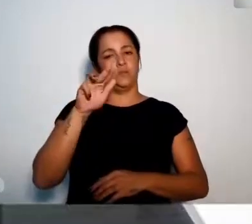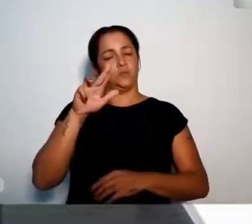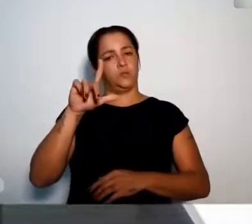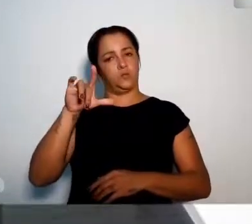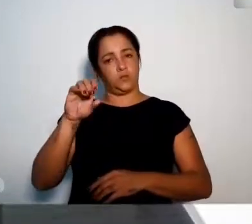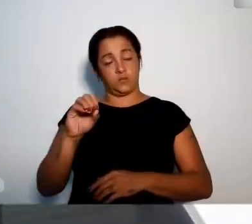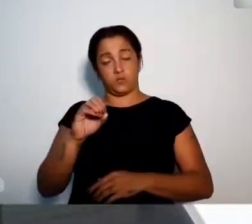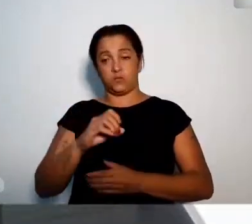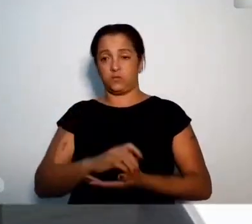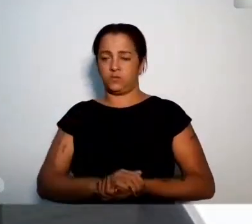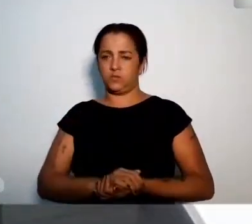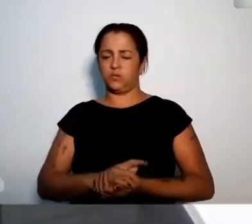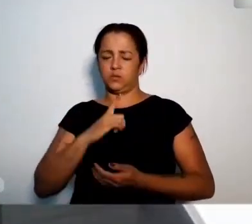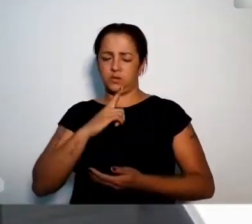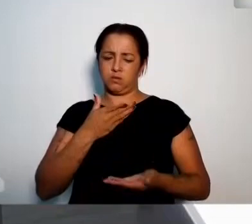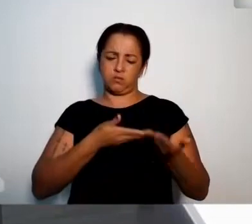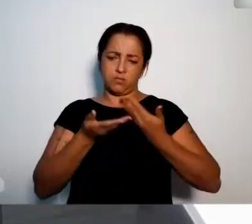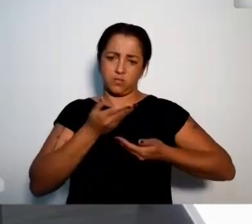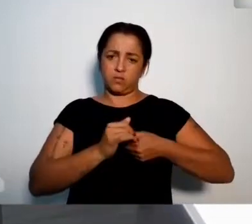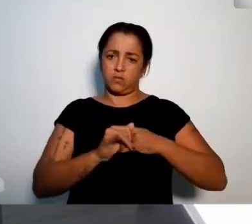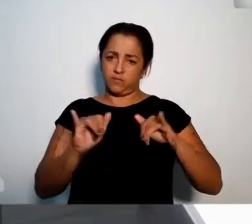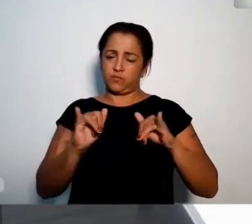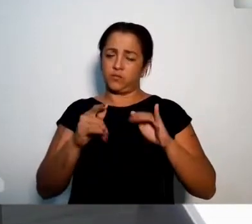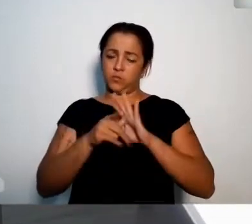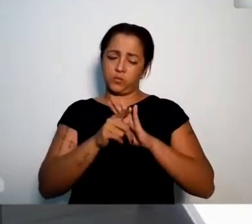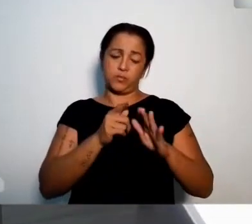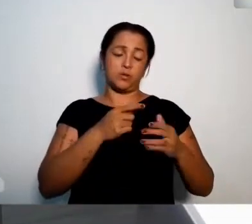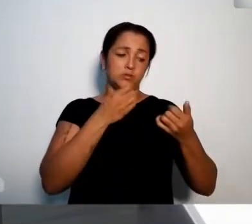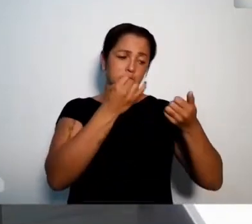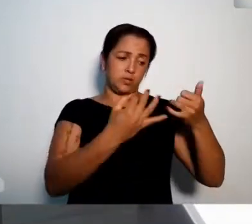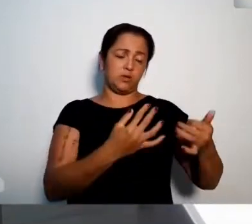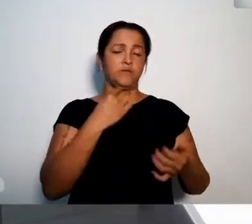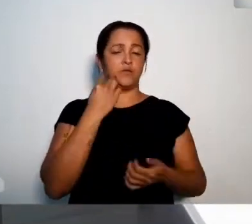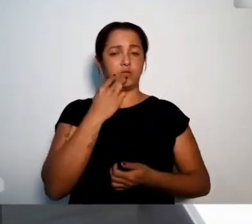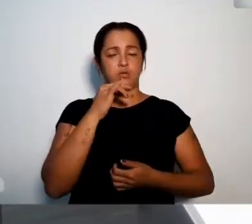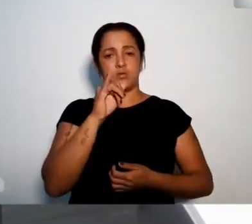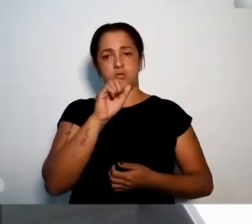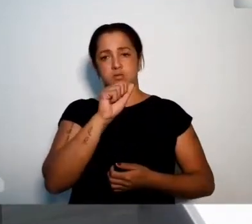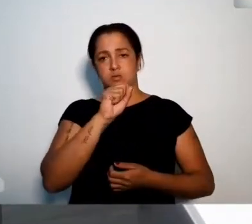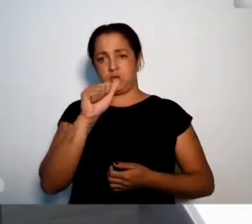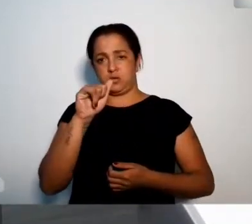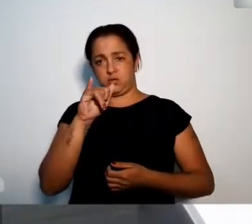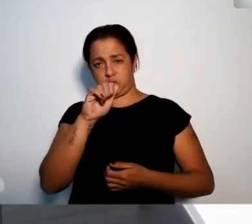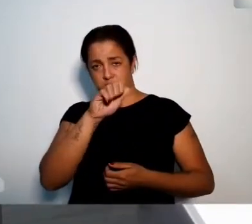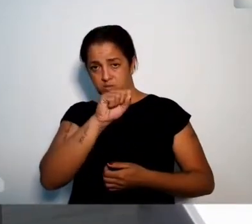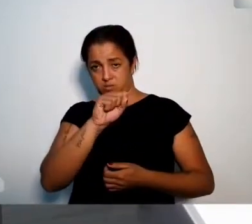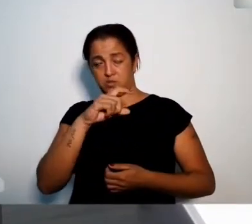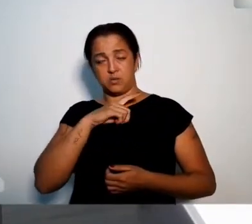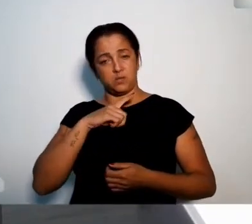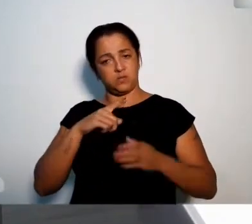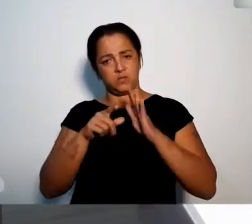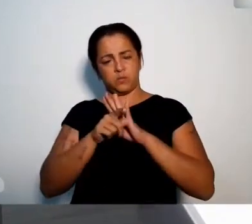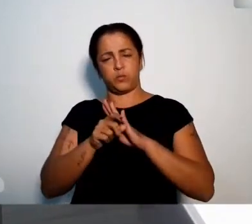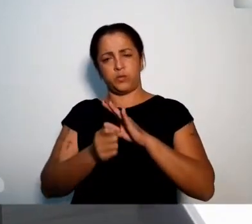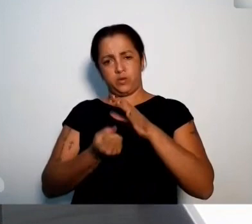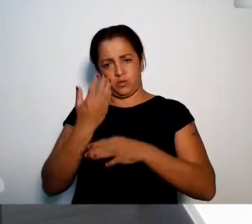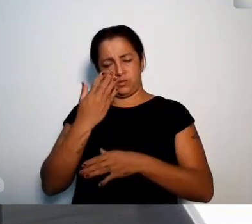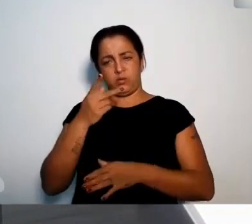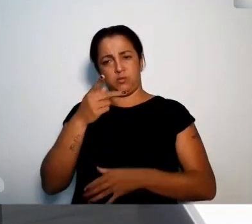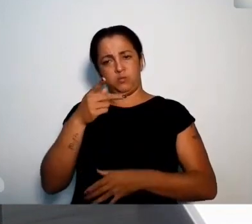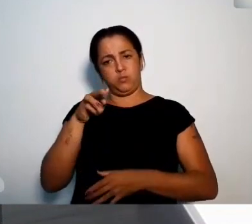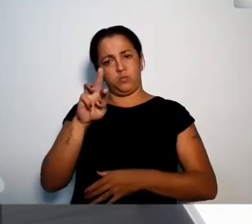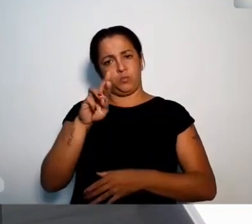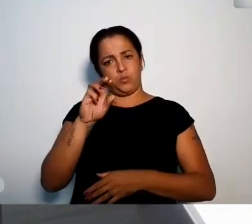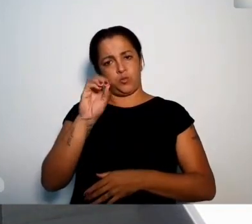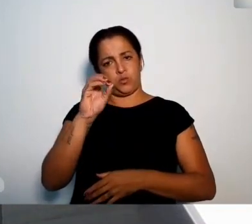quero compartilhar da fala do vereador Isaías, da importância da criação da Procuradoria para o município. Eu acho que nós